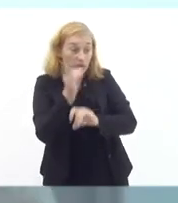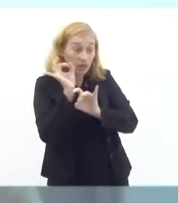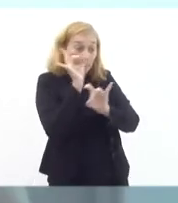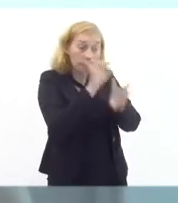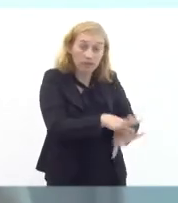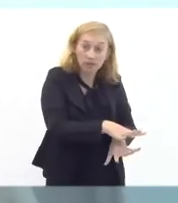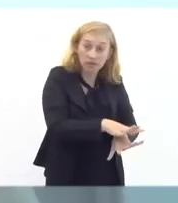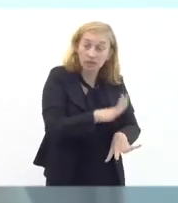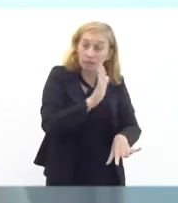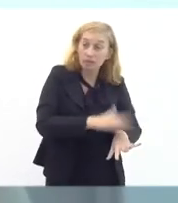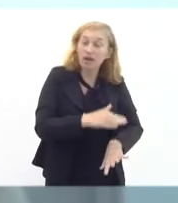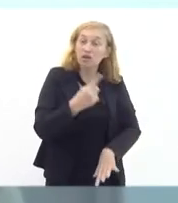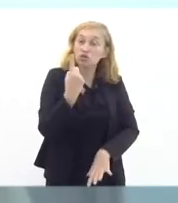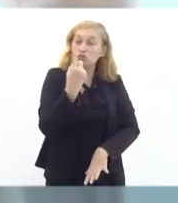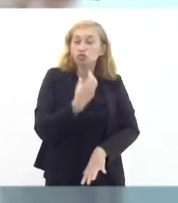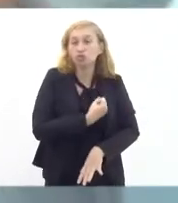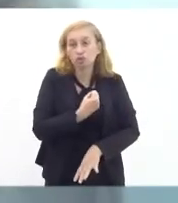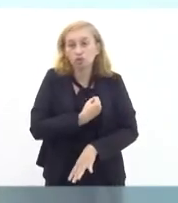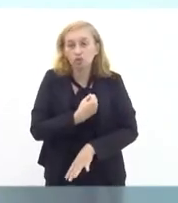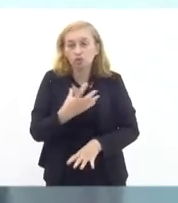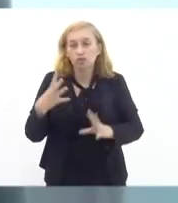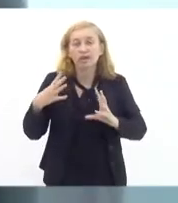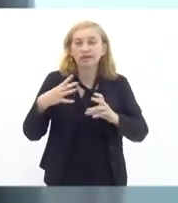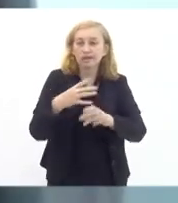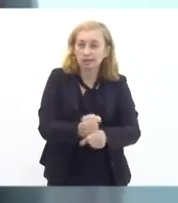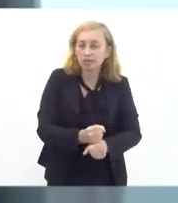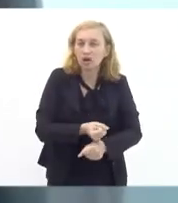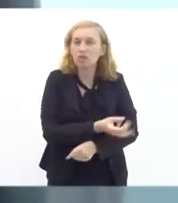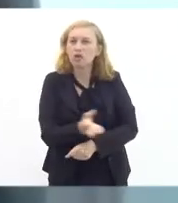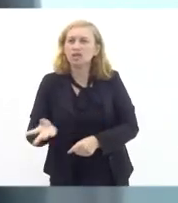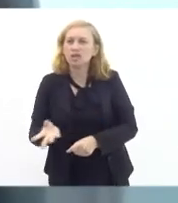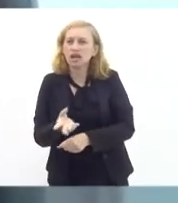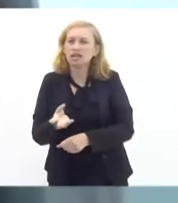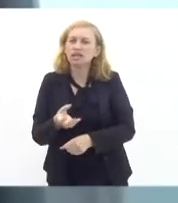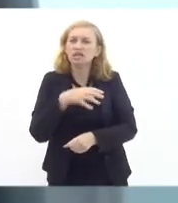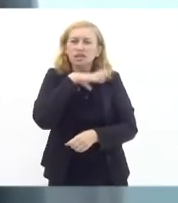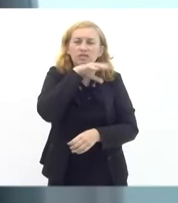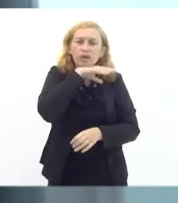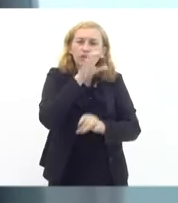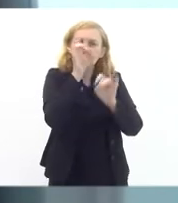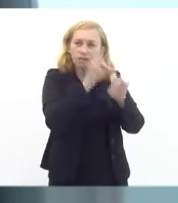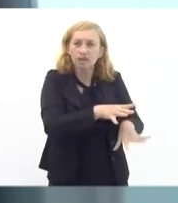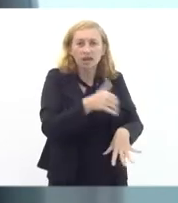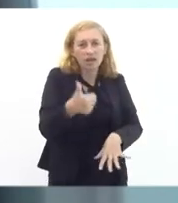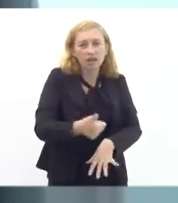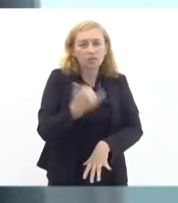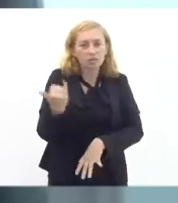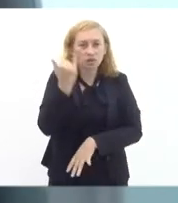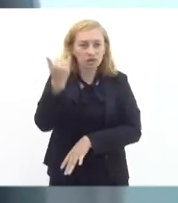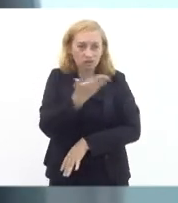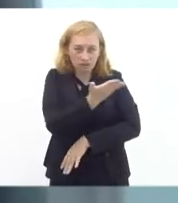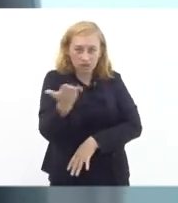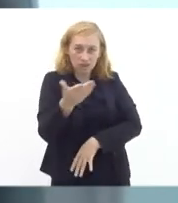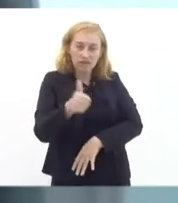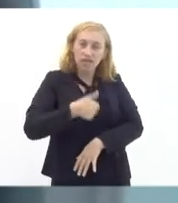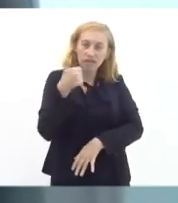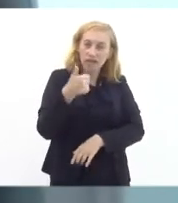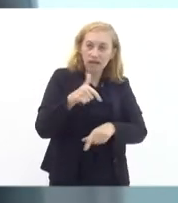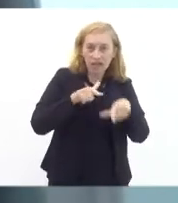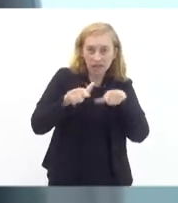aí vão ser mais um número na rua para somar a quantidade de animais que são abandonados. Então, assim, a importância de vocês é muito grande para que a gente